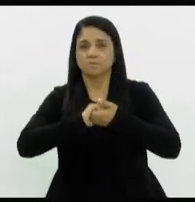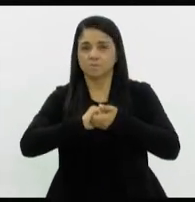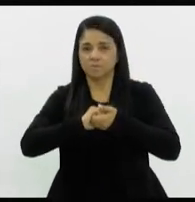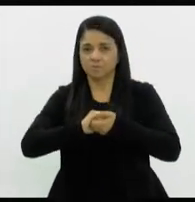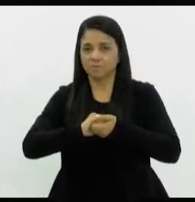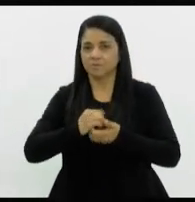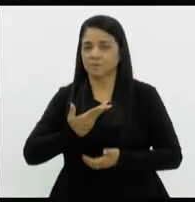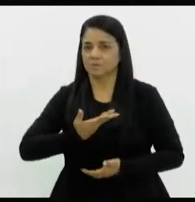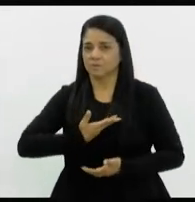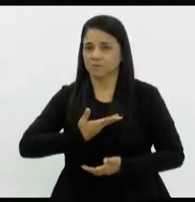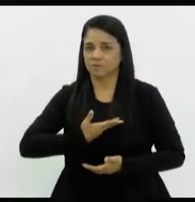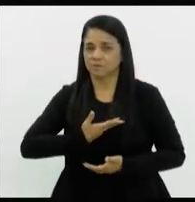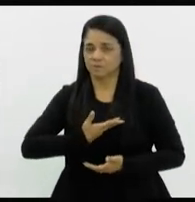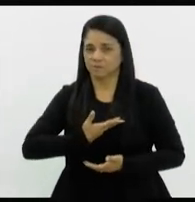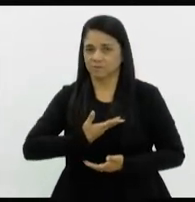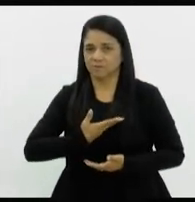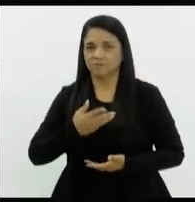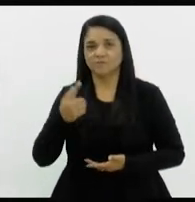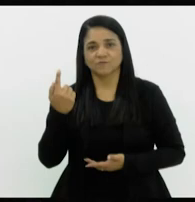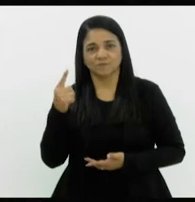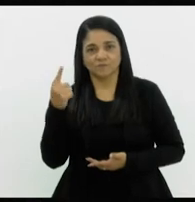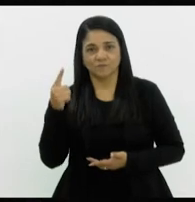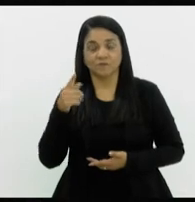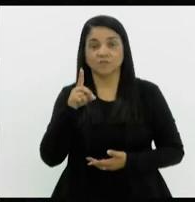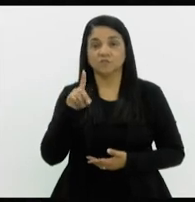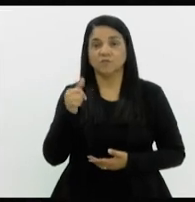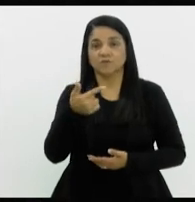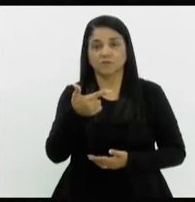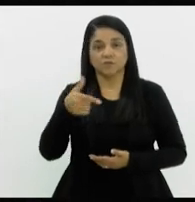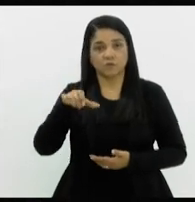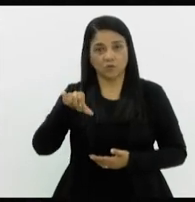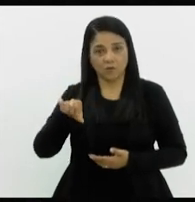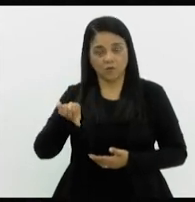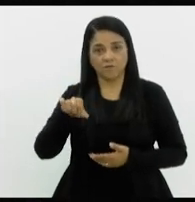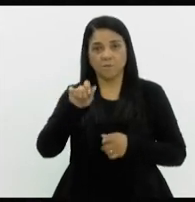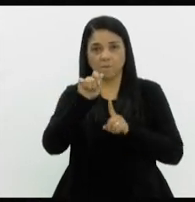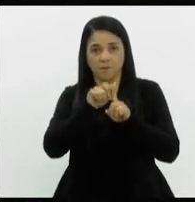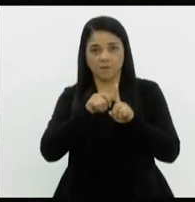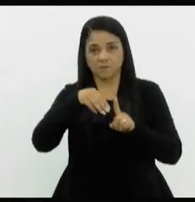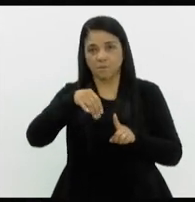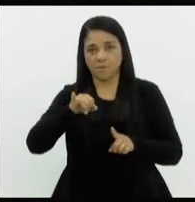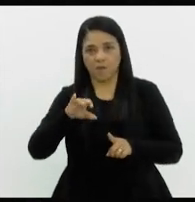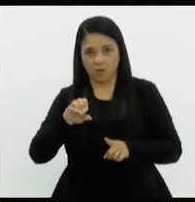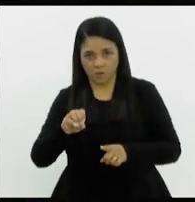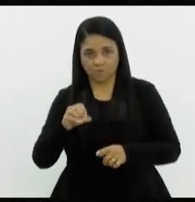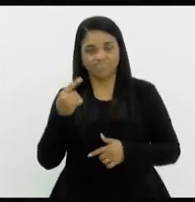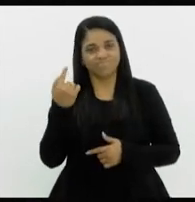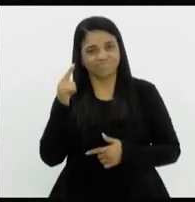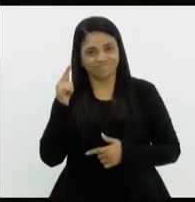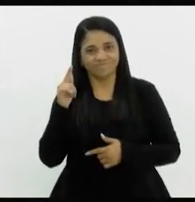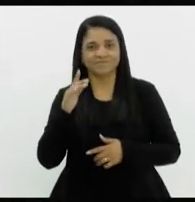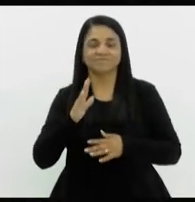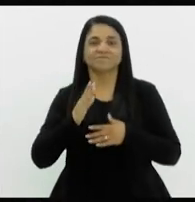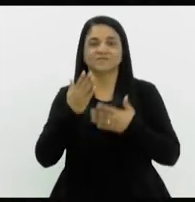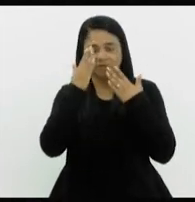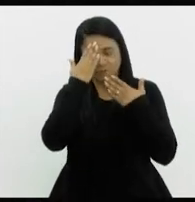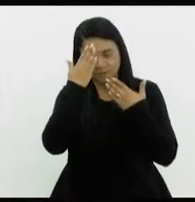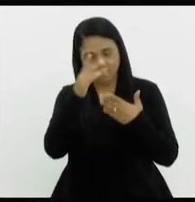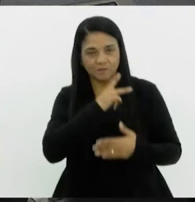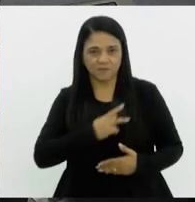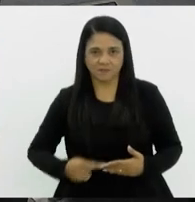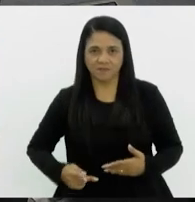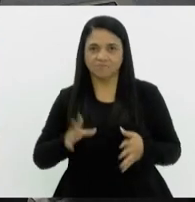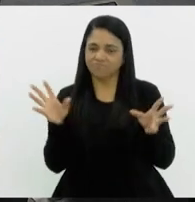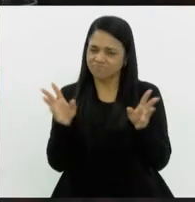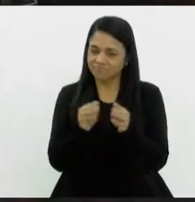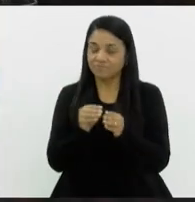nossos colegas pelo nosso dia. Dia 29 de maio, dia do geógrafo. Muito obrigado, presidente. Termino aqui minha fala.